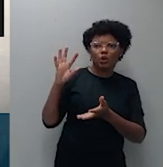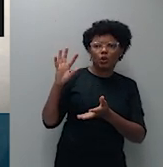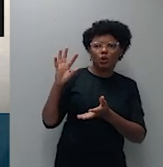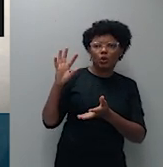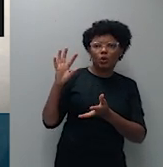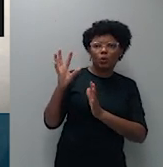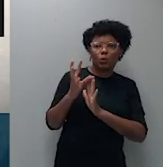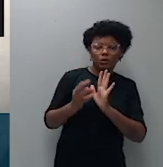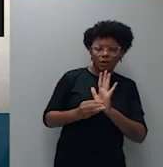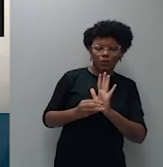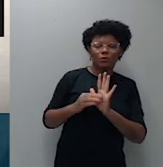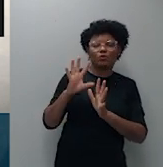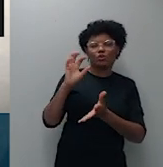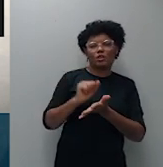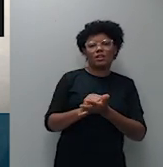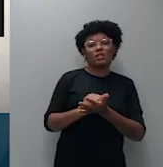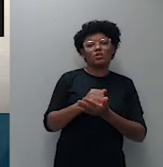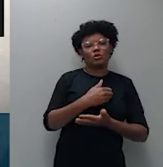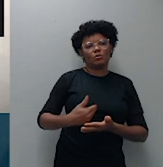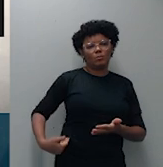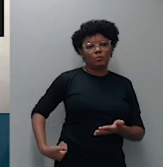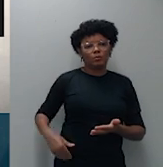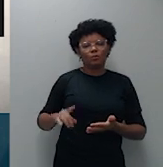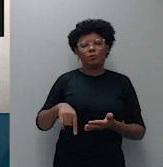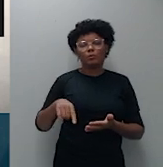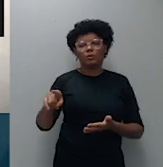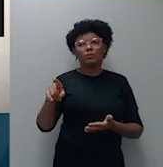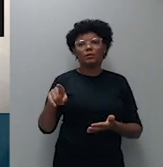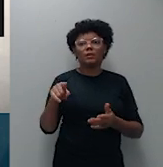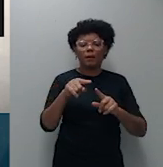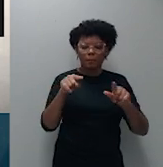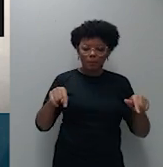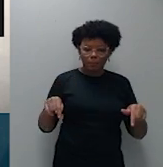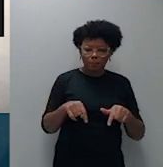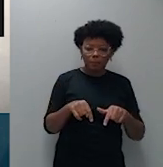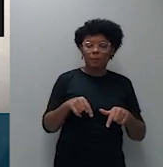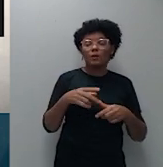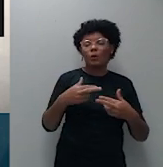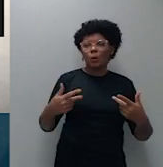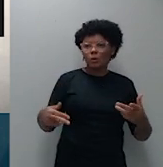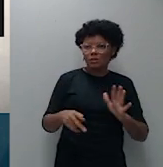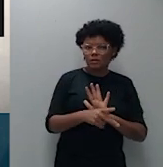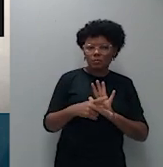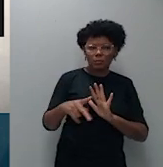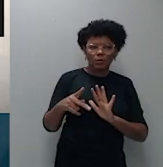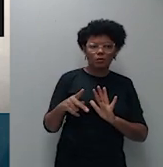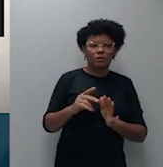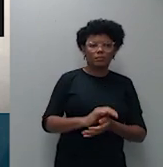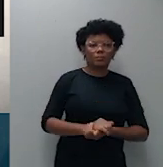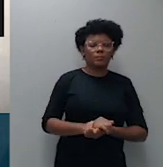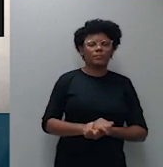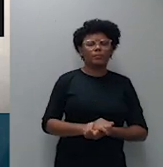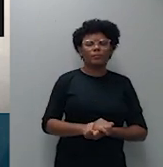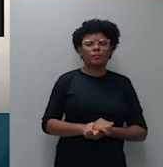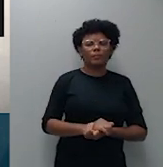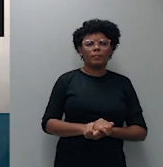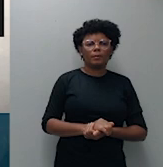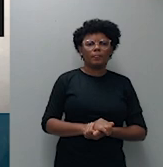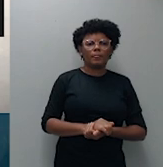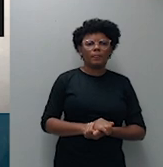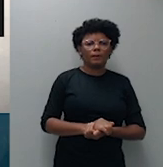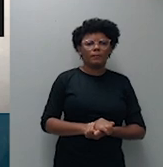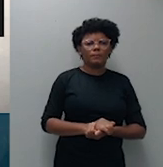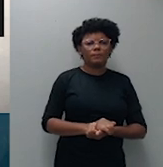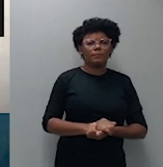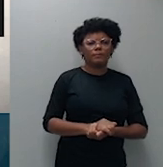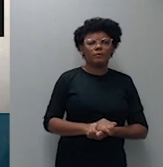registros públicos ausência de prova a infirmar a propriedade recursal dos bens arrolados na exordial